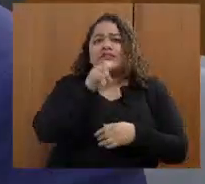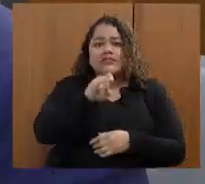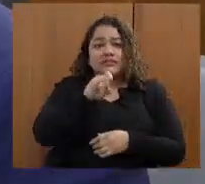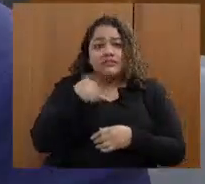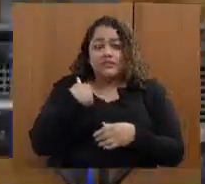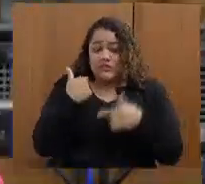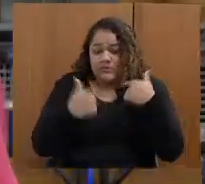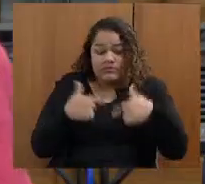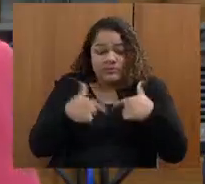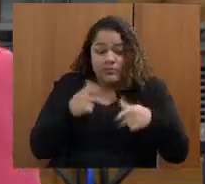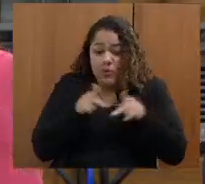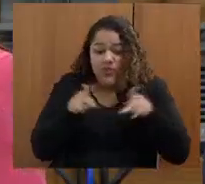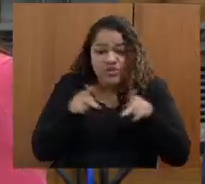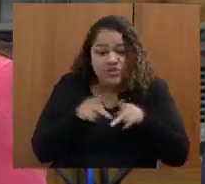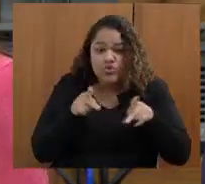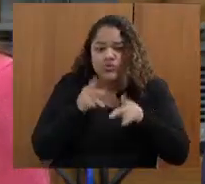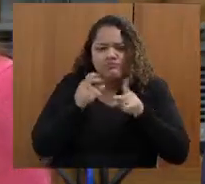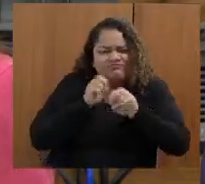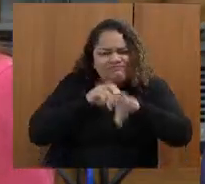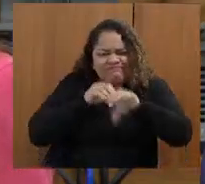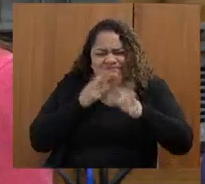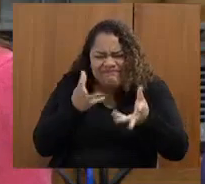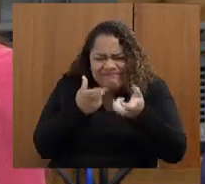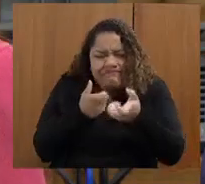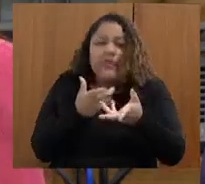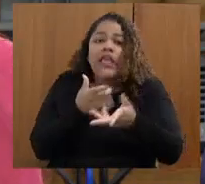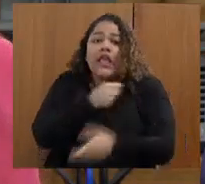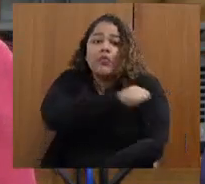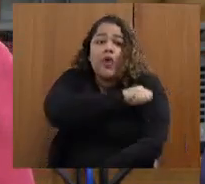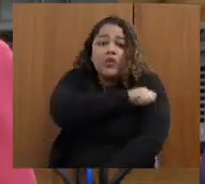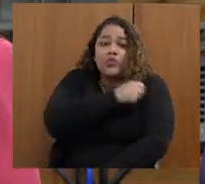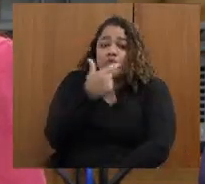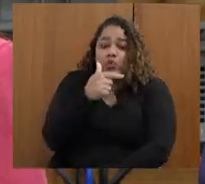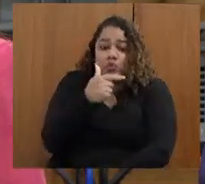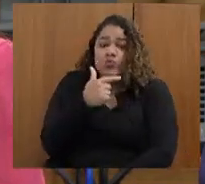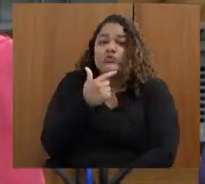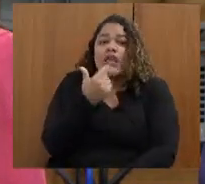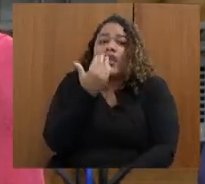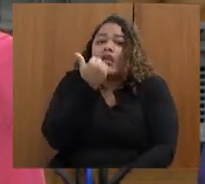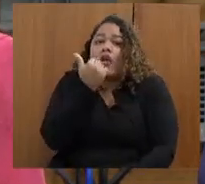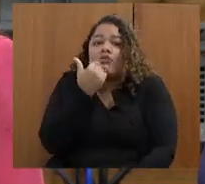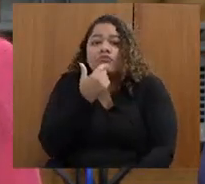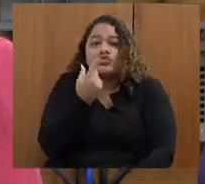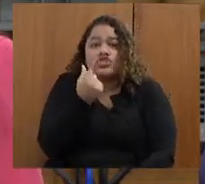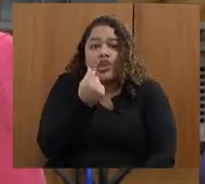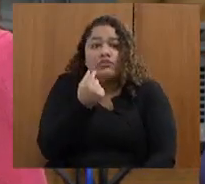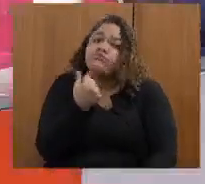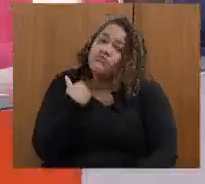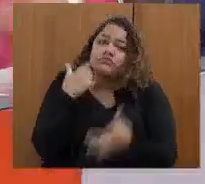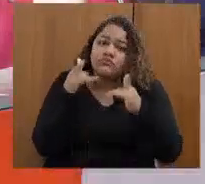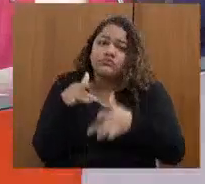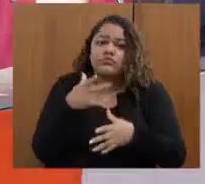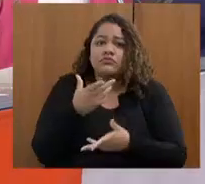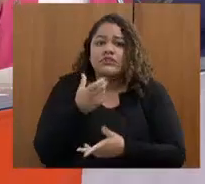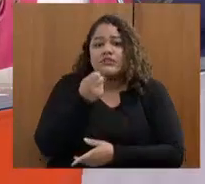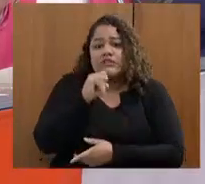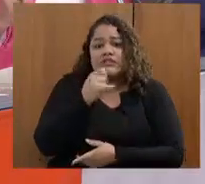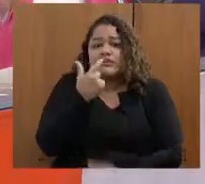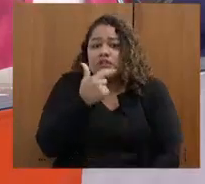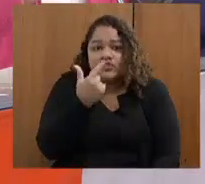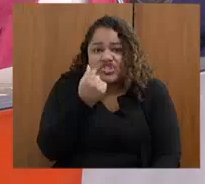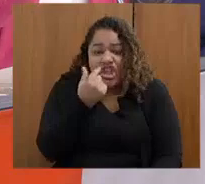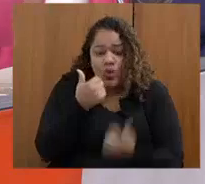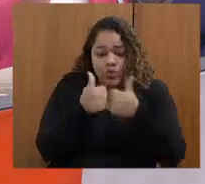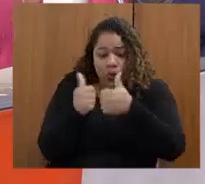ele vai sair se ele não tiver dinheiro para esse mercado ele vai sair se ele não tiver dinheiro para pagar sua República ele volta para casa e colocar